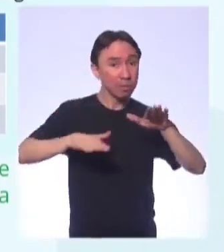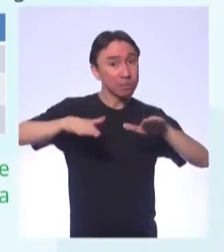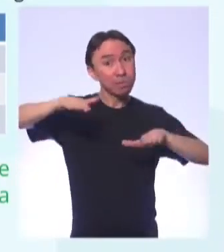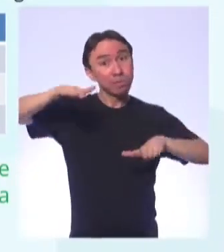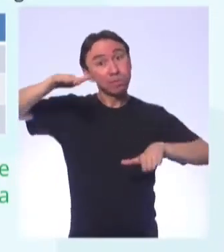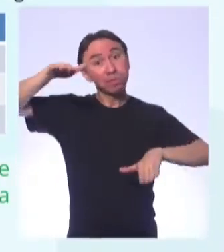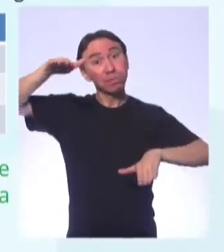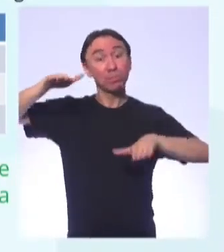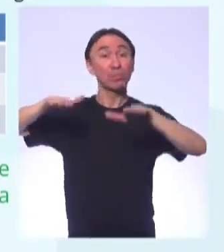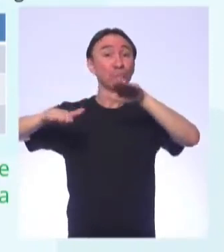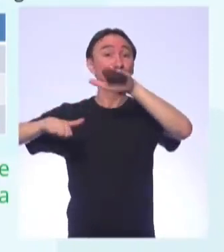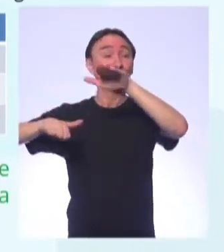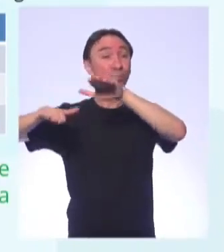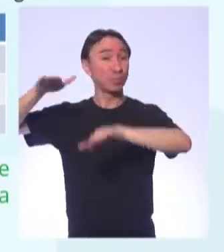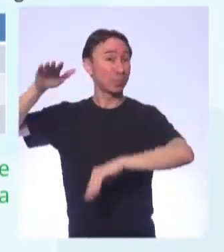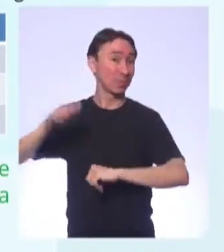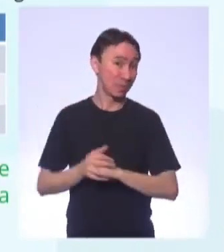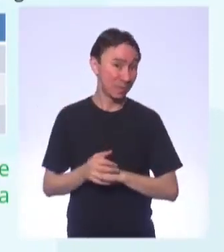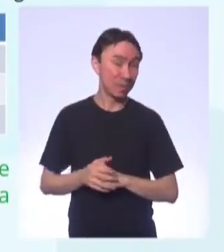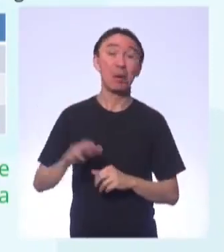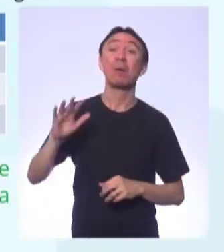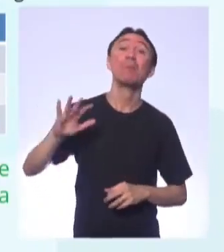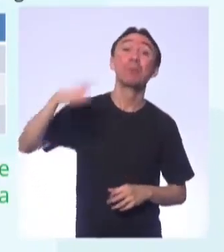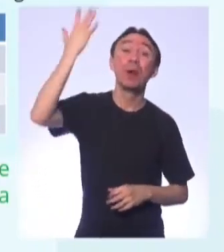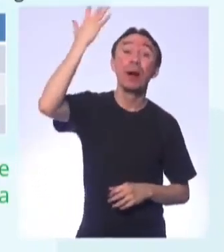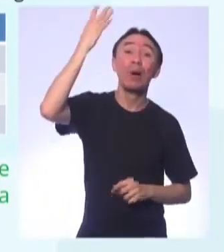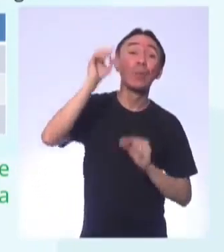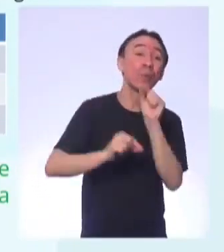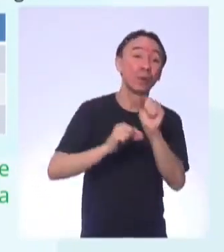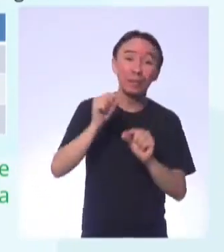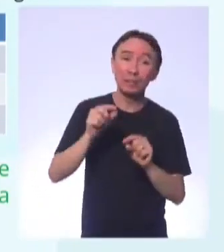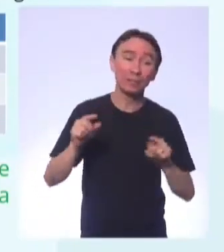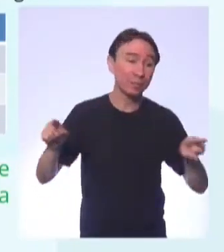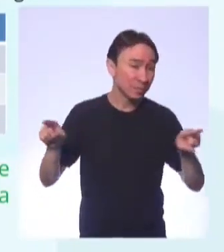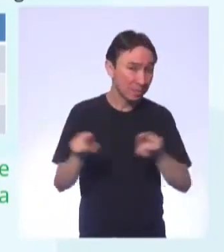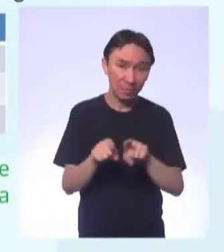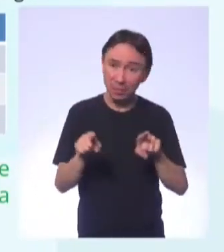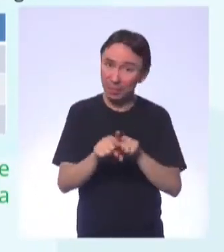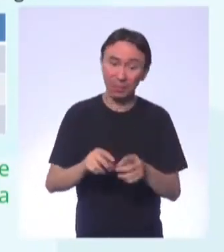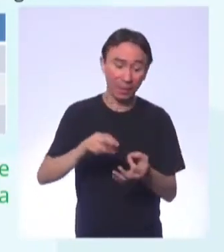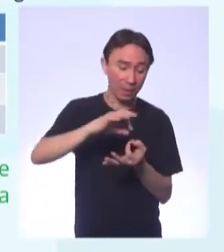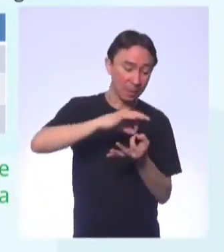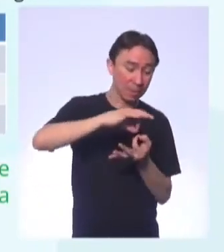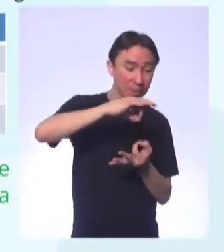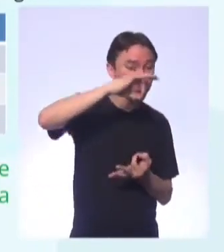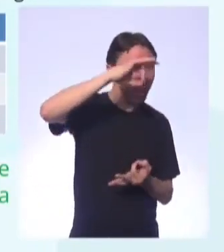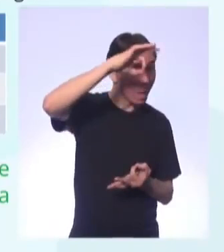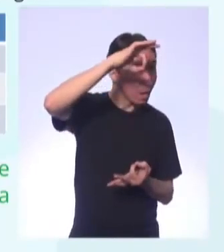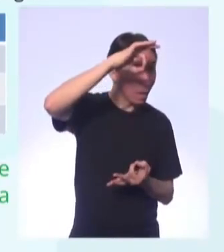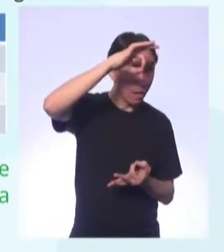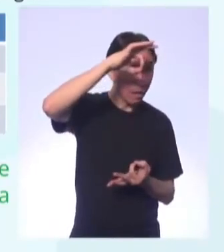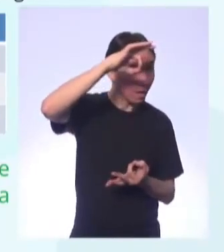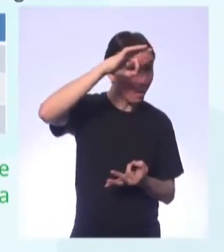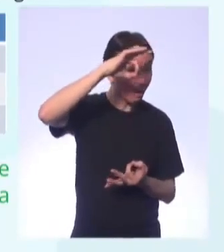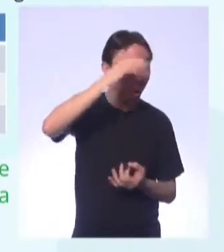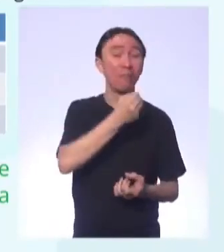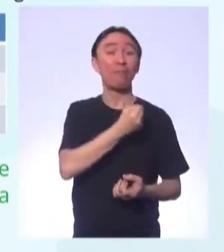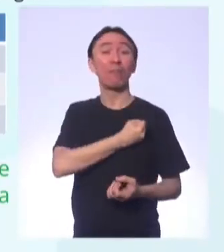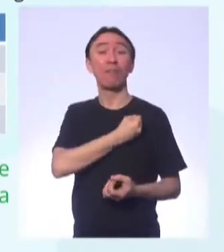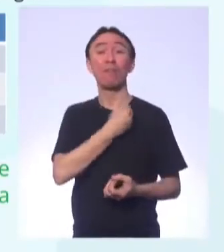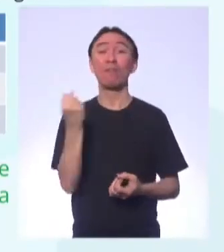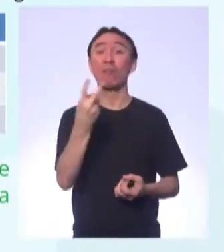estou alterando o valor conforme que tá acontecendo a largura está acontecendo na mesma forma eu estou